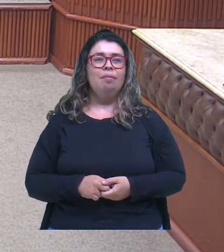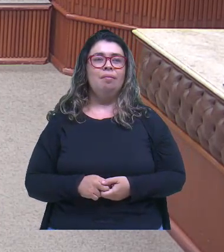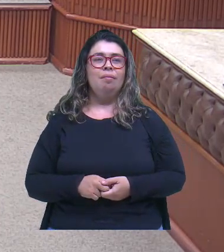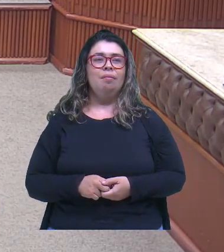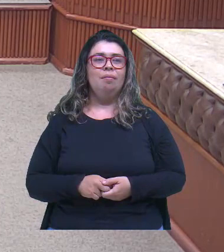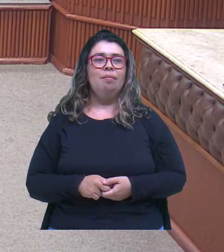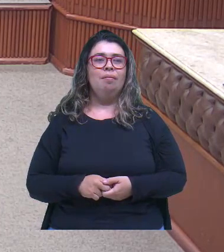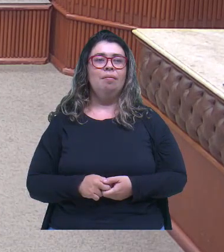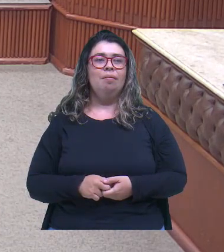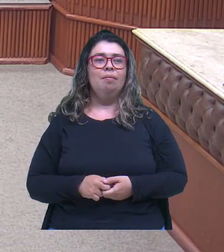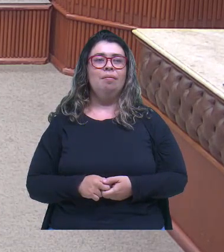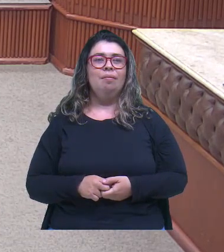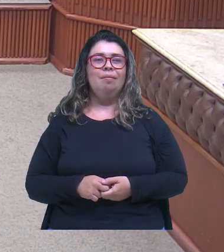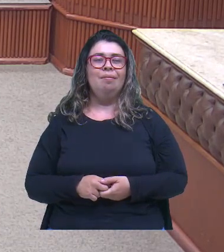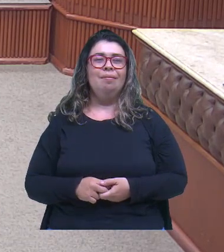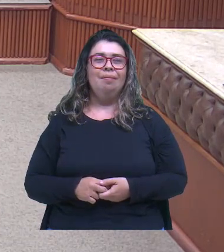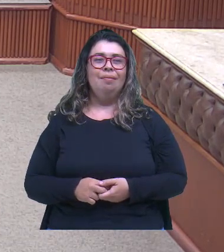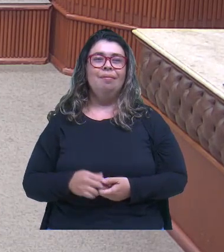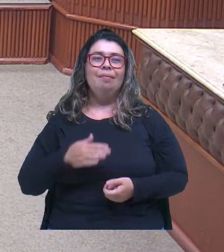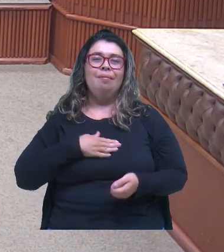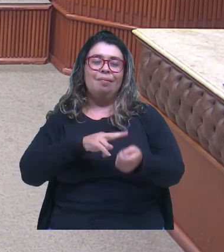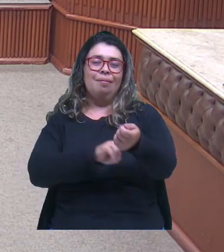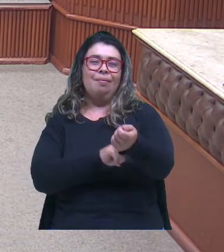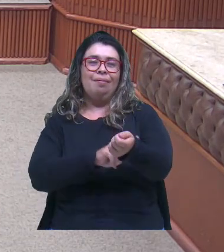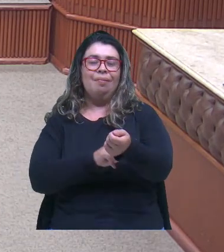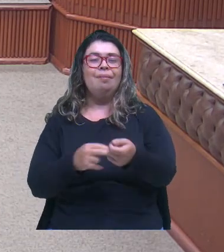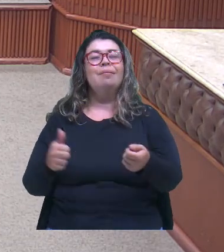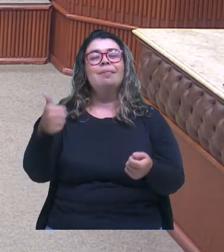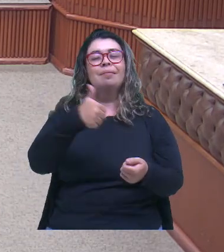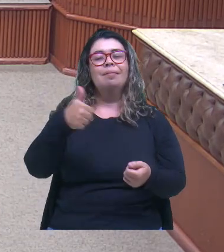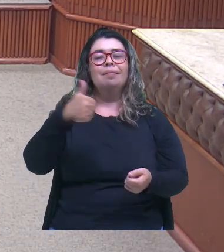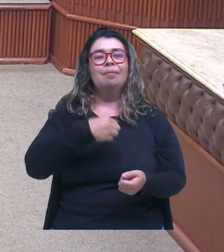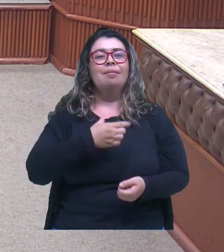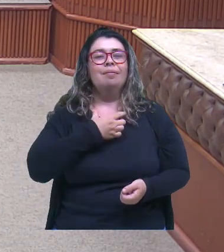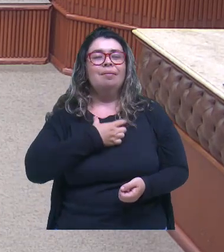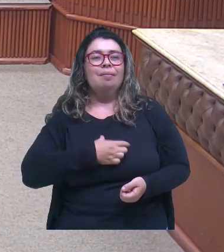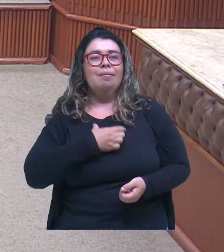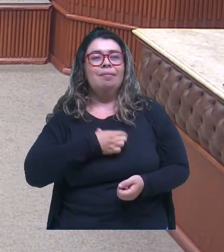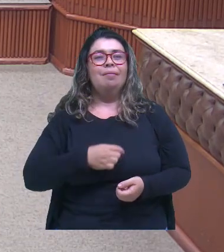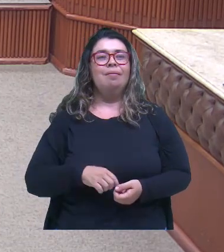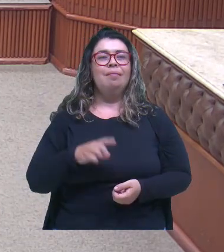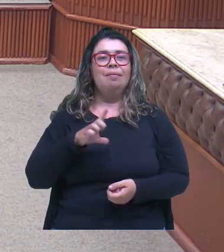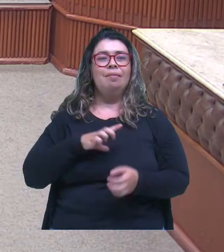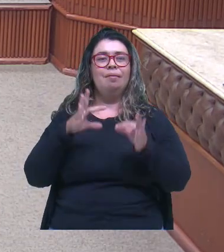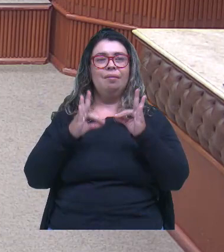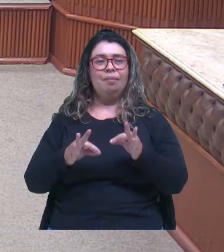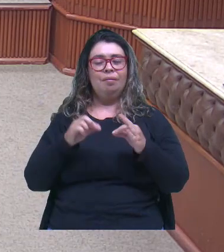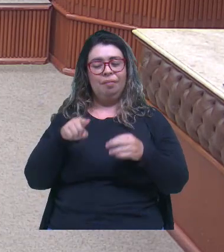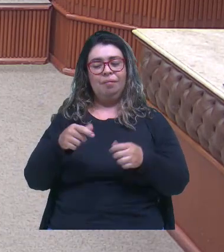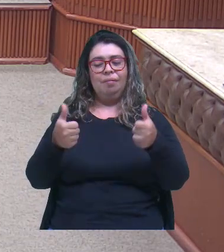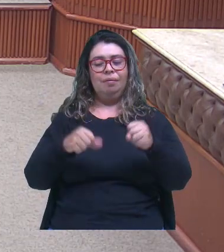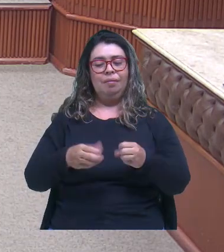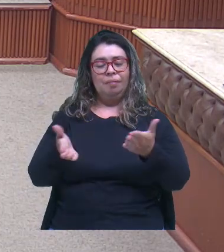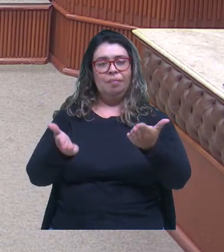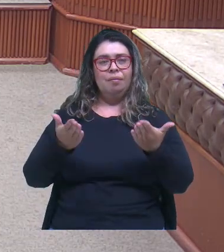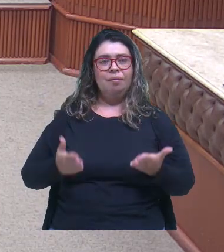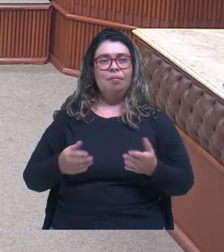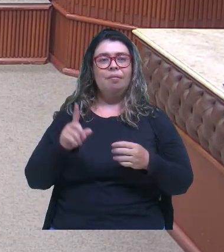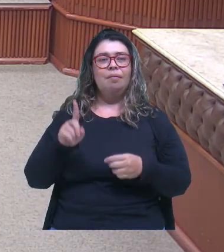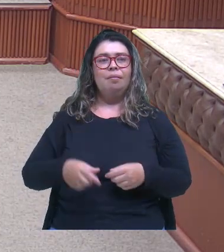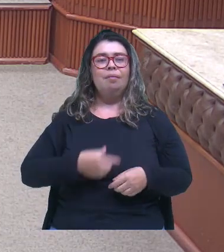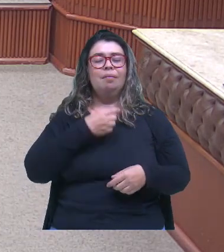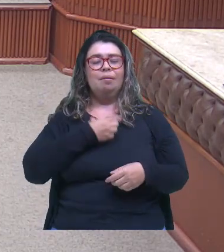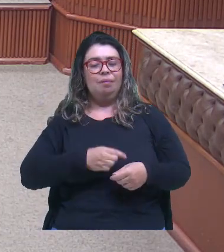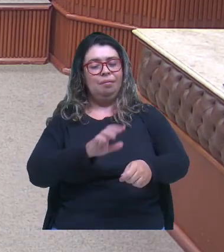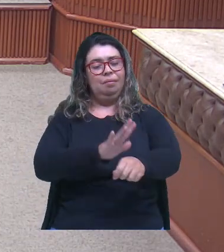irmão, a melhor medalha, tenho certeza que já você vai estar recebendo, que é a medalha da